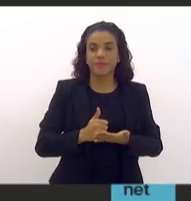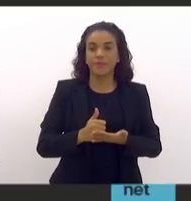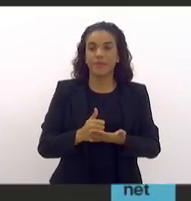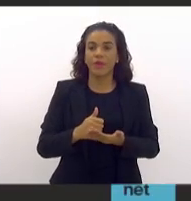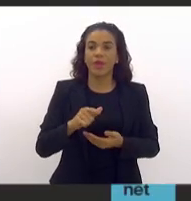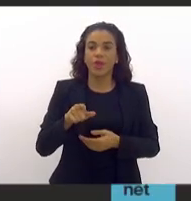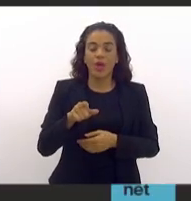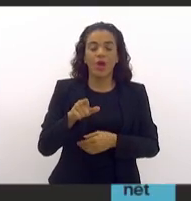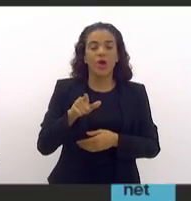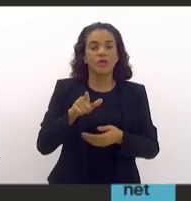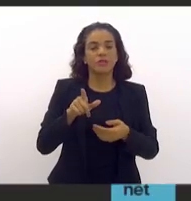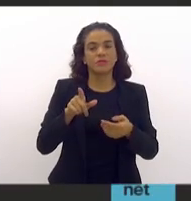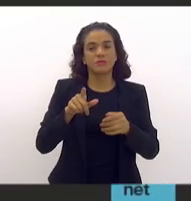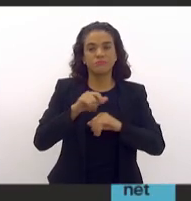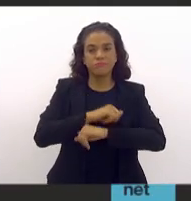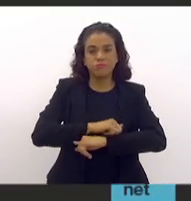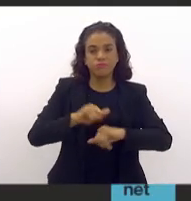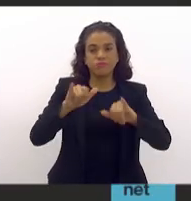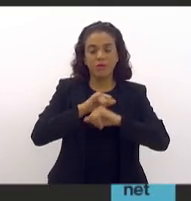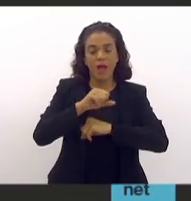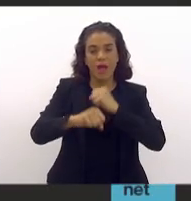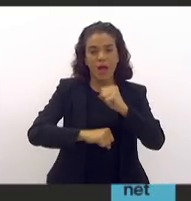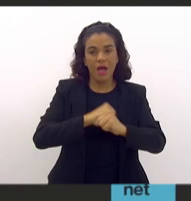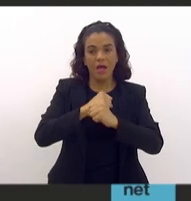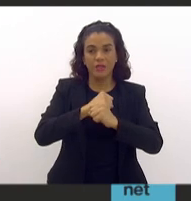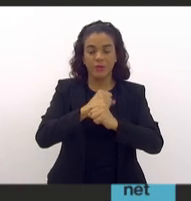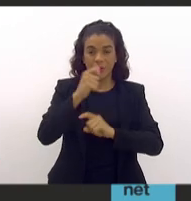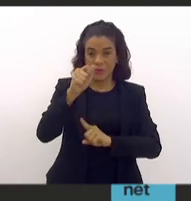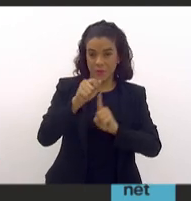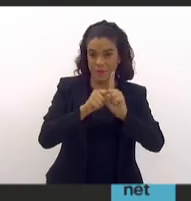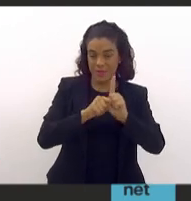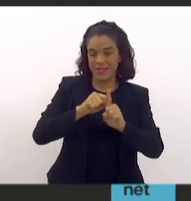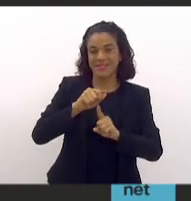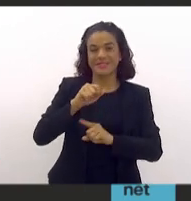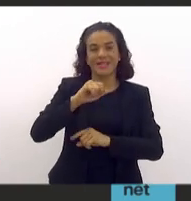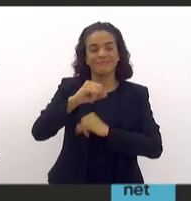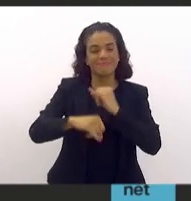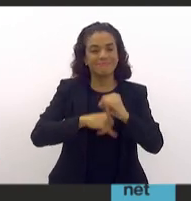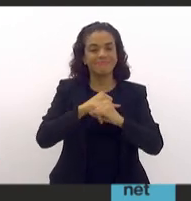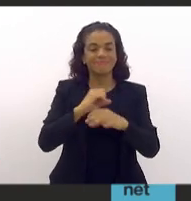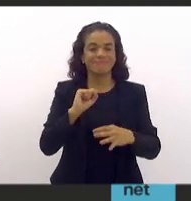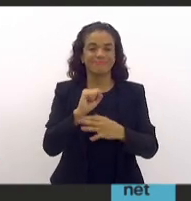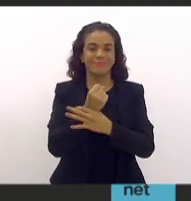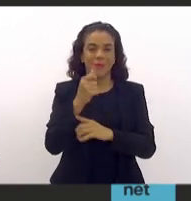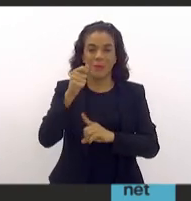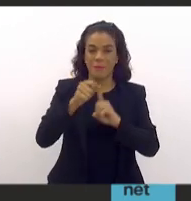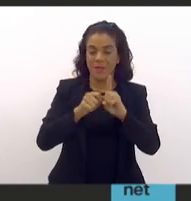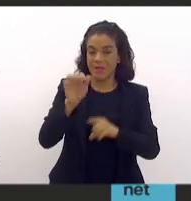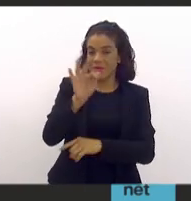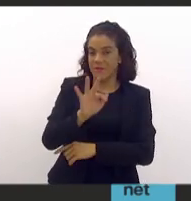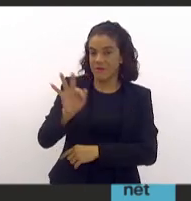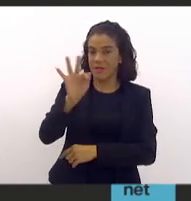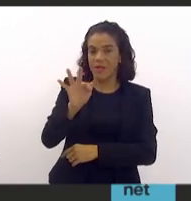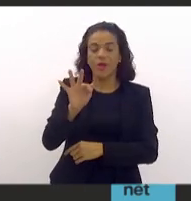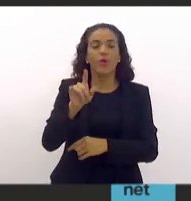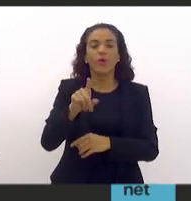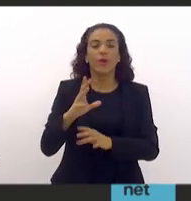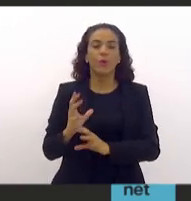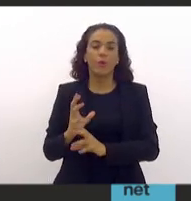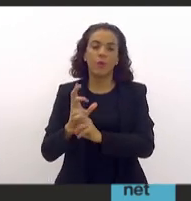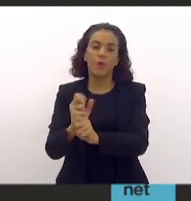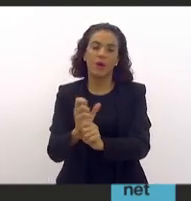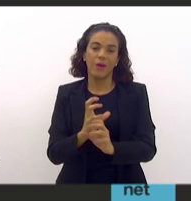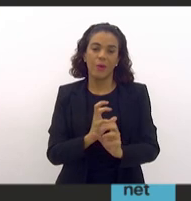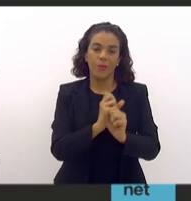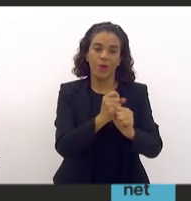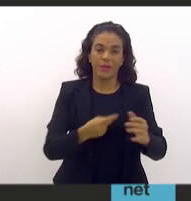nós lançamos, né, todo ano, no mês da Internet Segura, que é em fevereiro, um balanço das